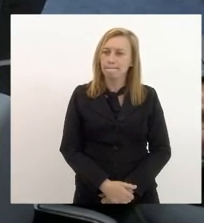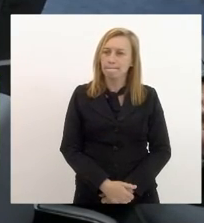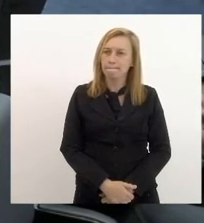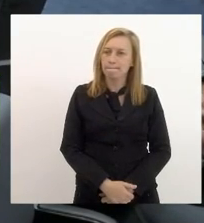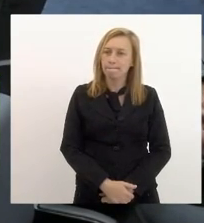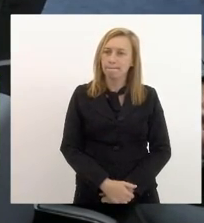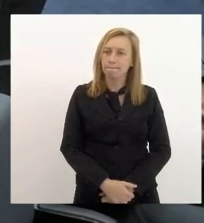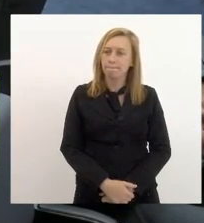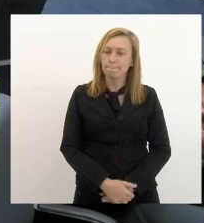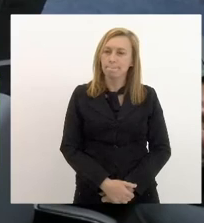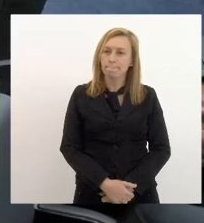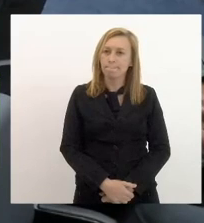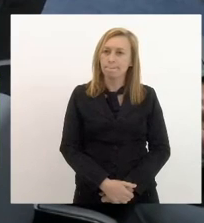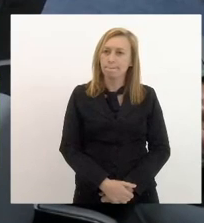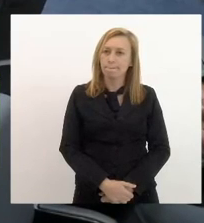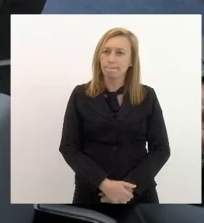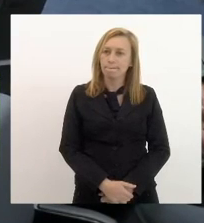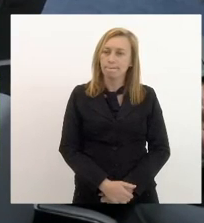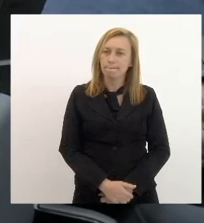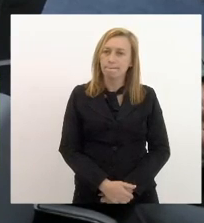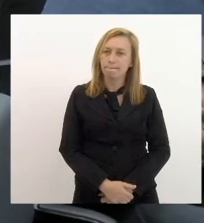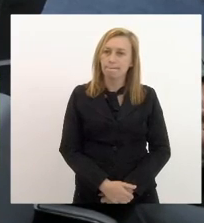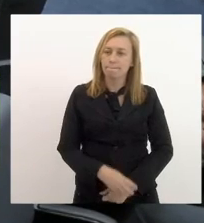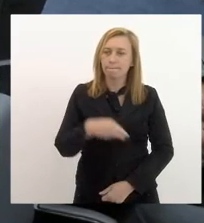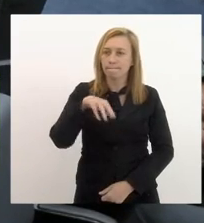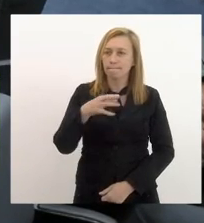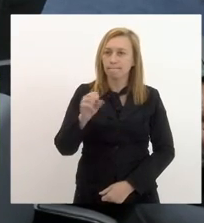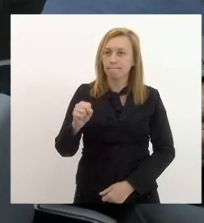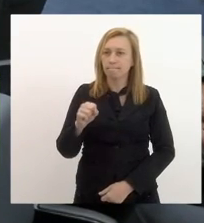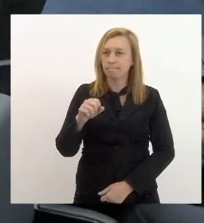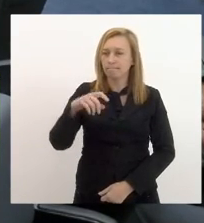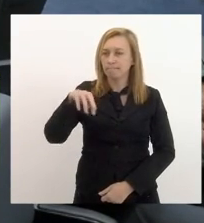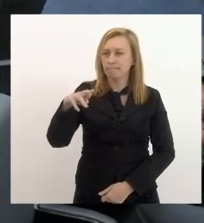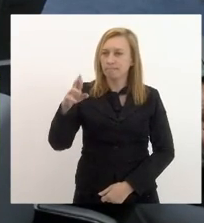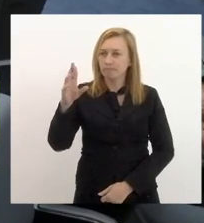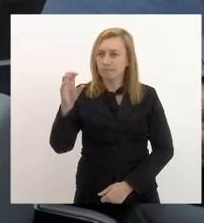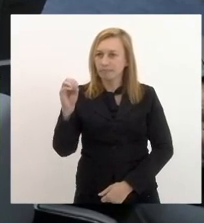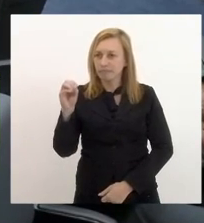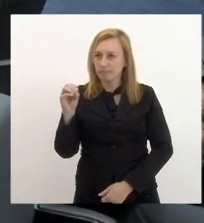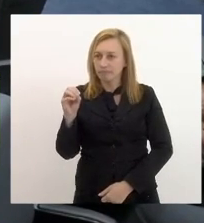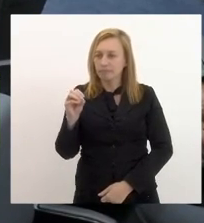deixa eu anotar que eu fui em Marcos Freire O Marcello